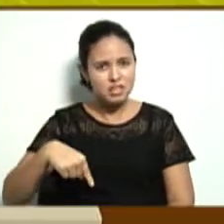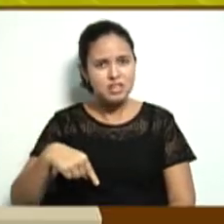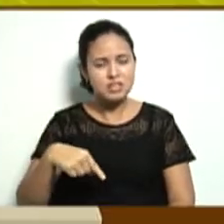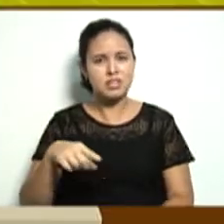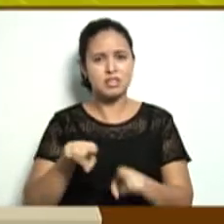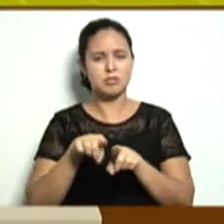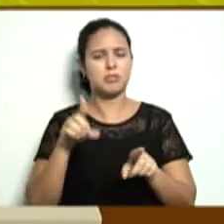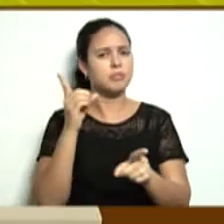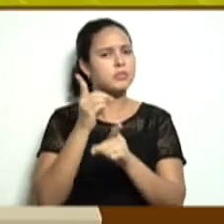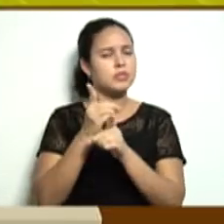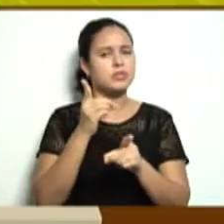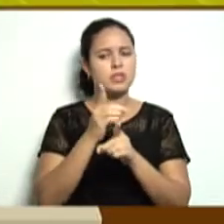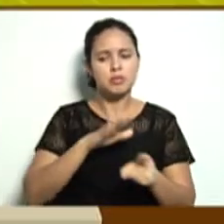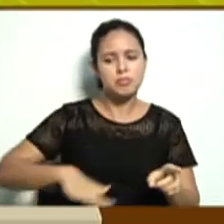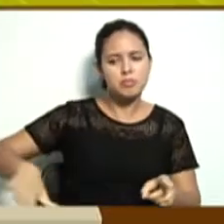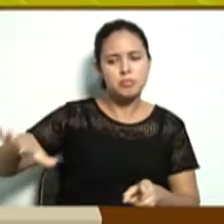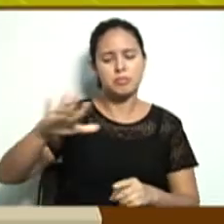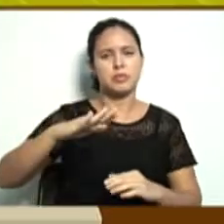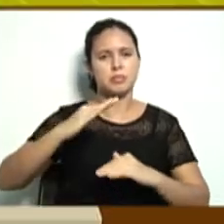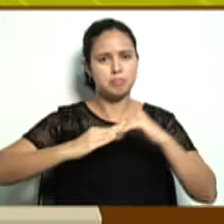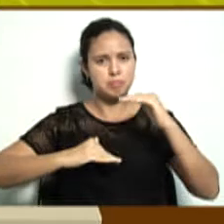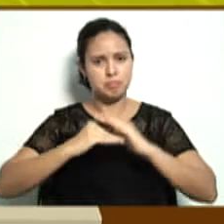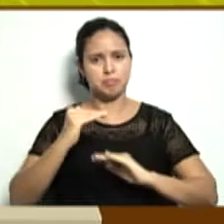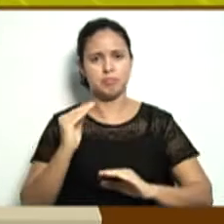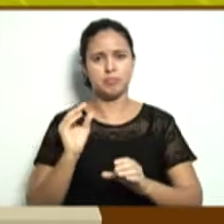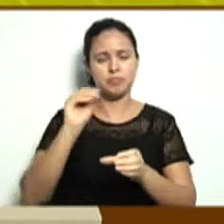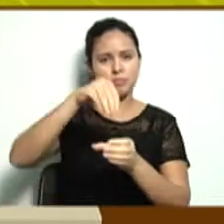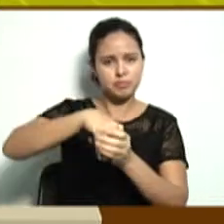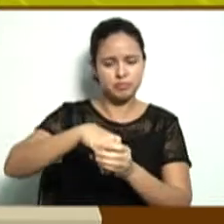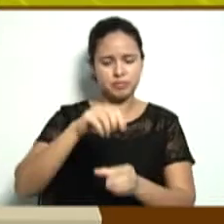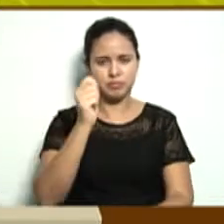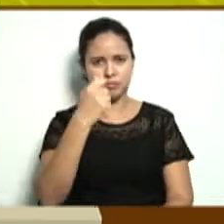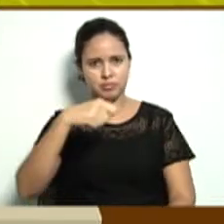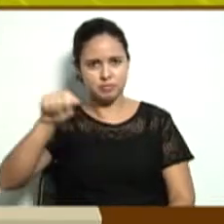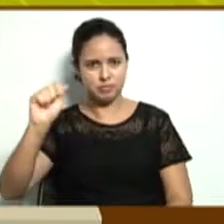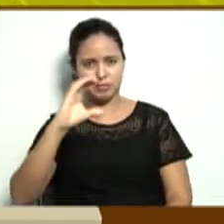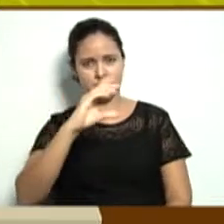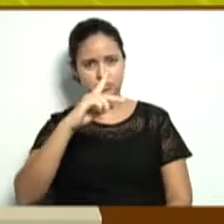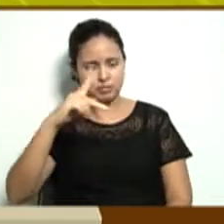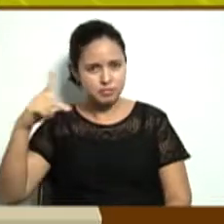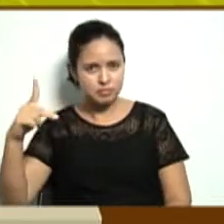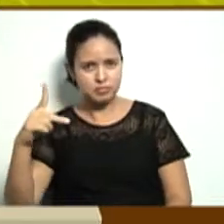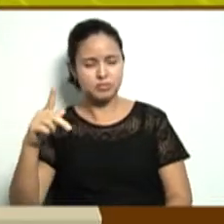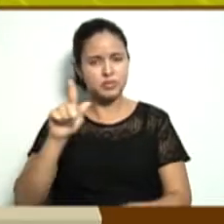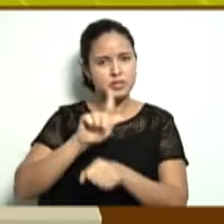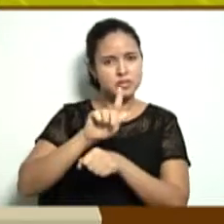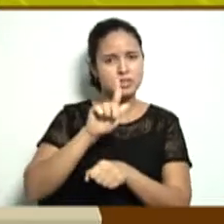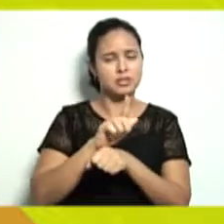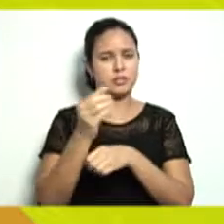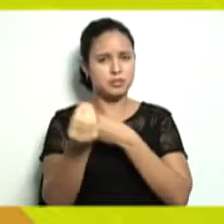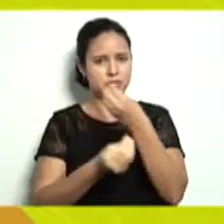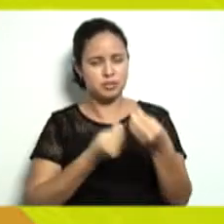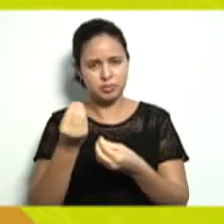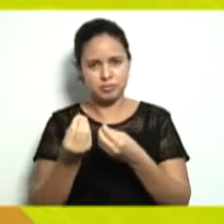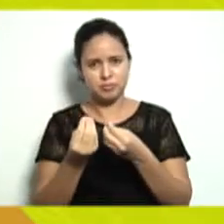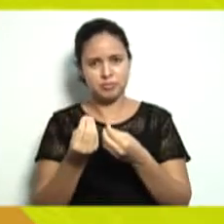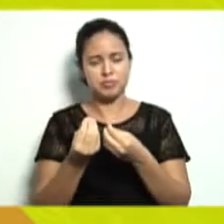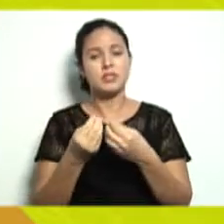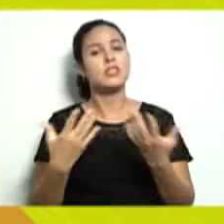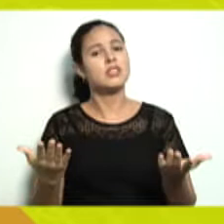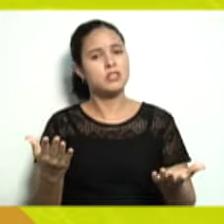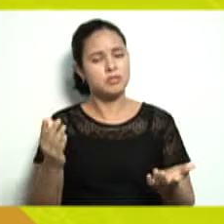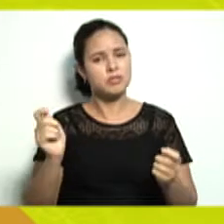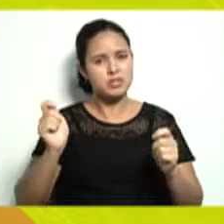vamos identificar o ambiente de atuação das cooperativas e conhecer as tendências atuais na gestão do cooperativismo. Acho que deu para